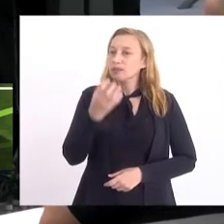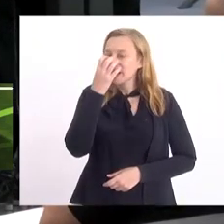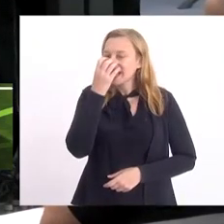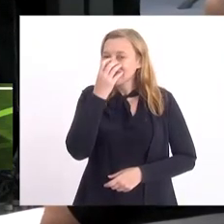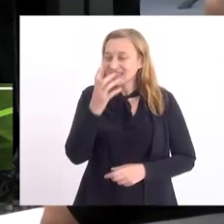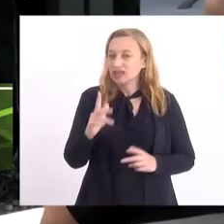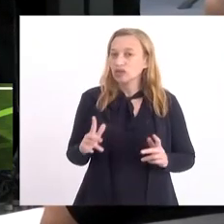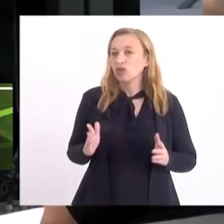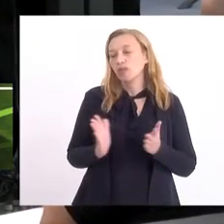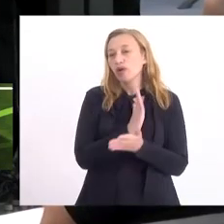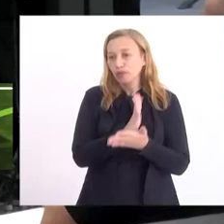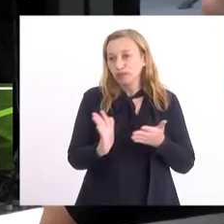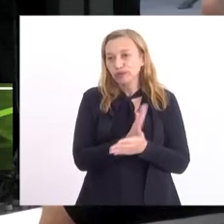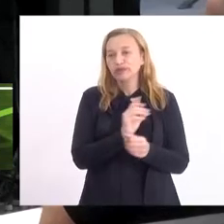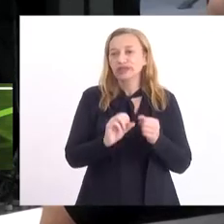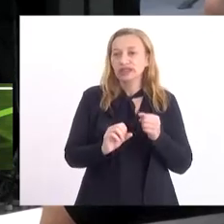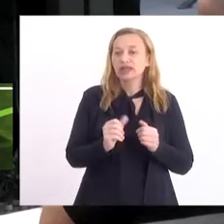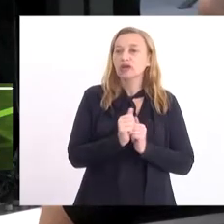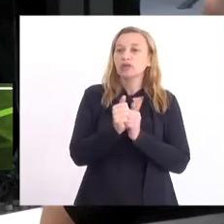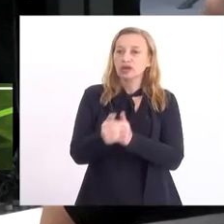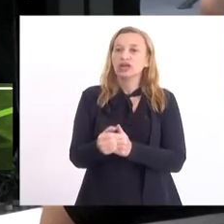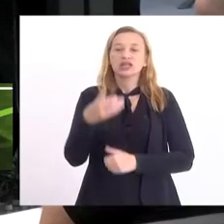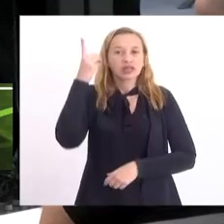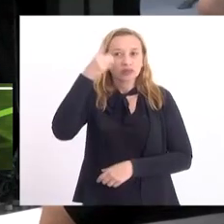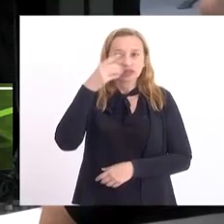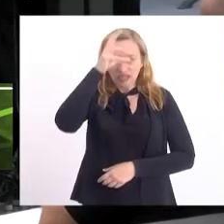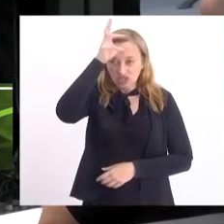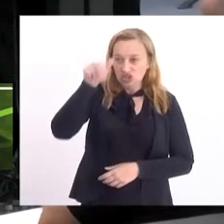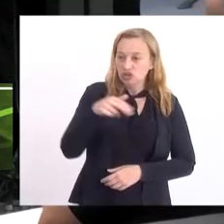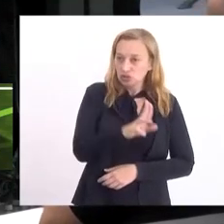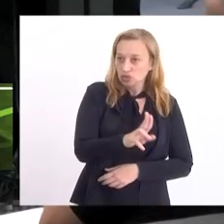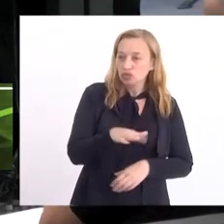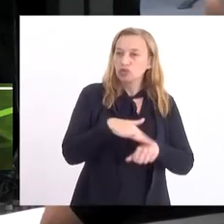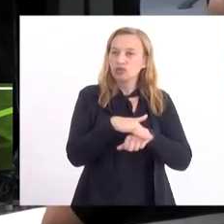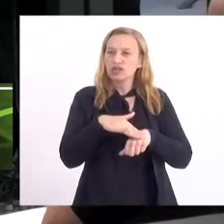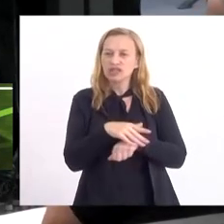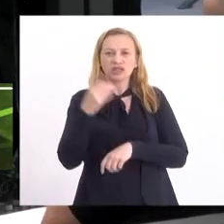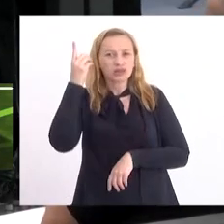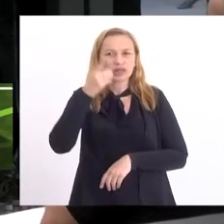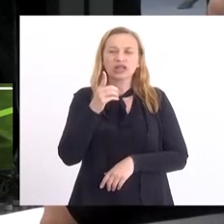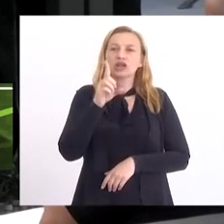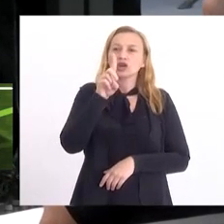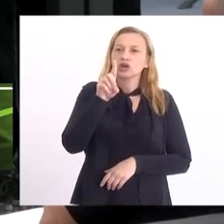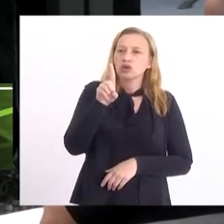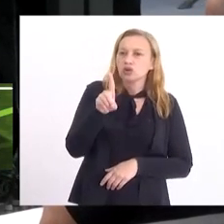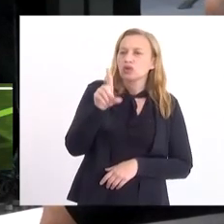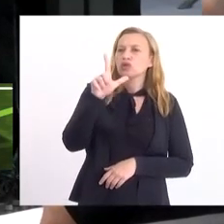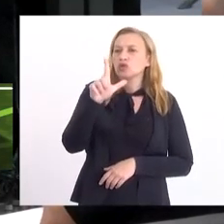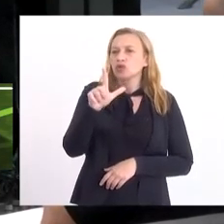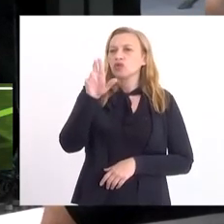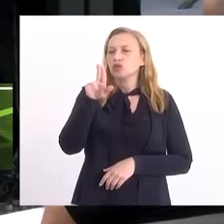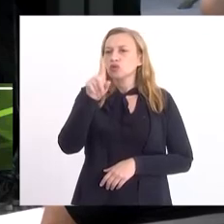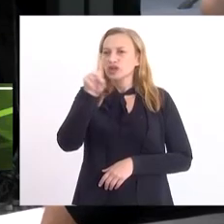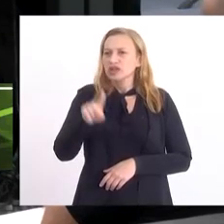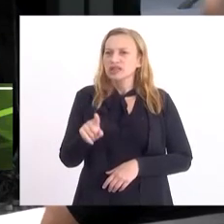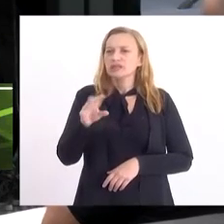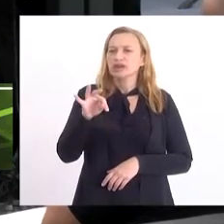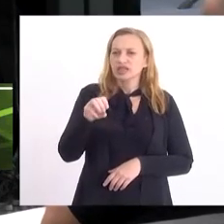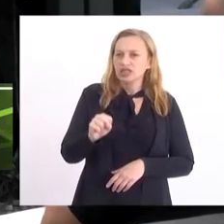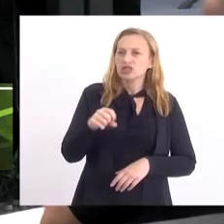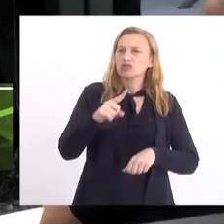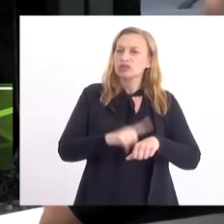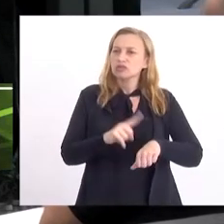aqui. Fui acompanhado da deputada Tia Ju, conversei muito com o deputado Luiz Martins também sobre esse momento. Então fica aqui